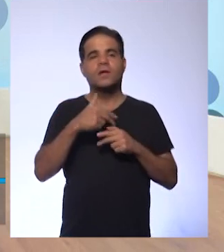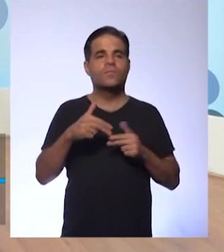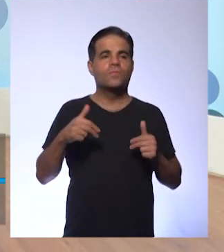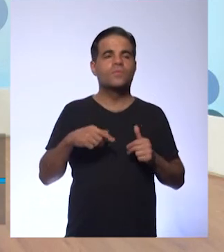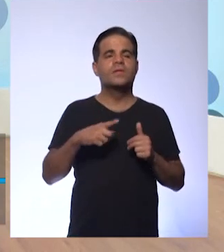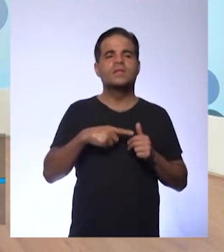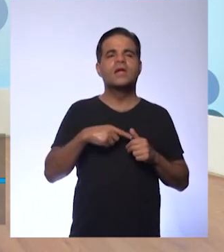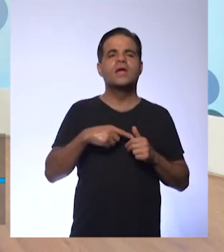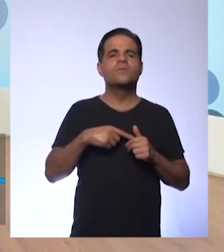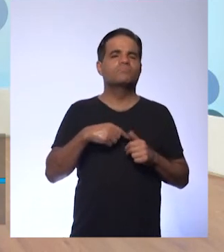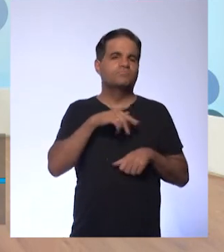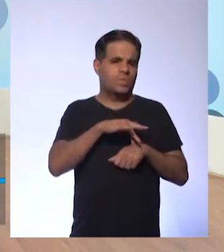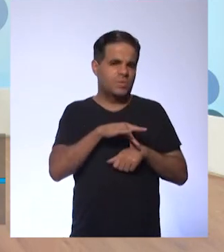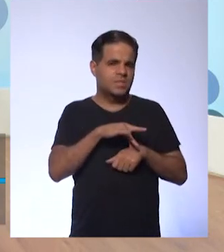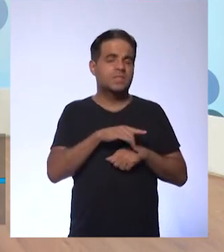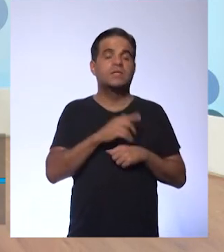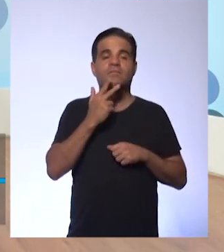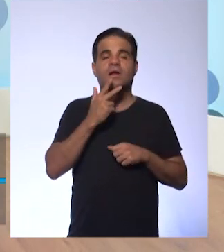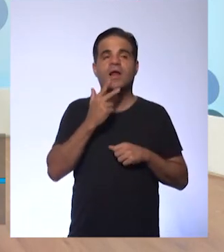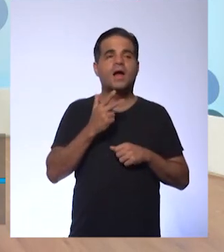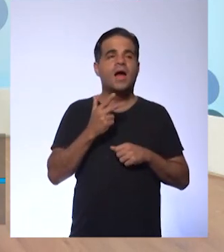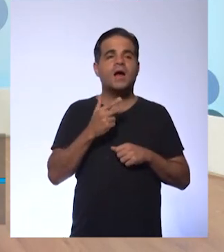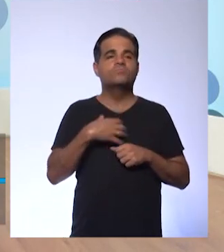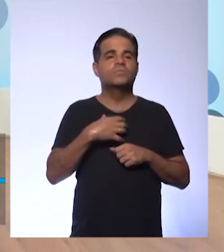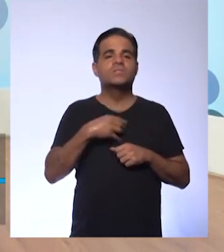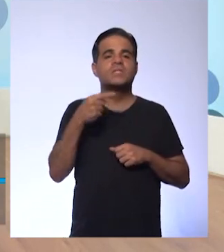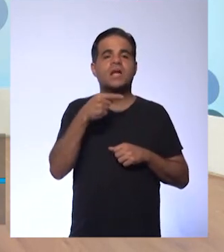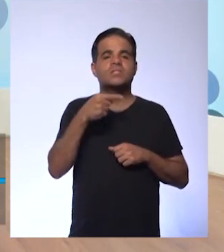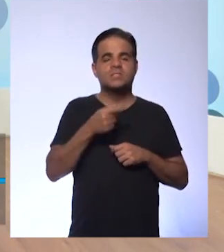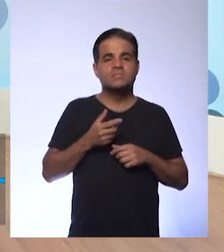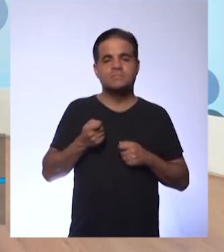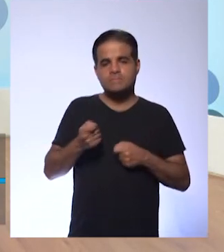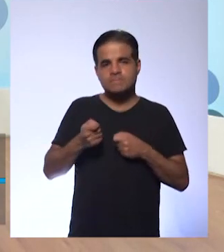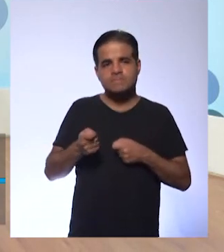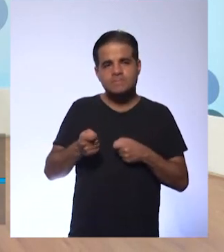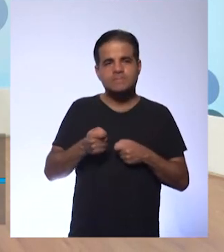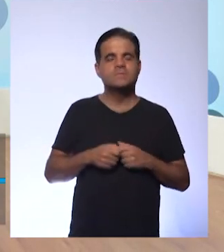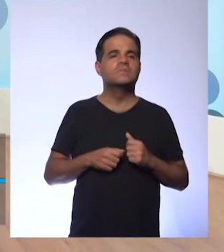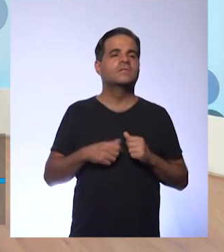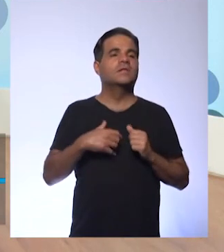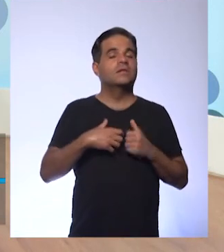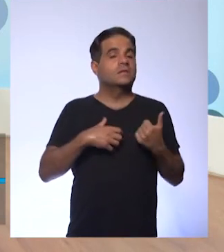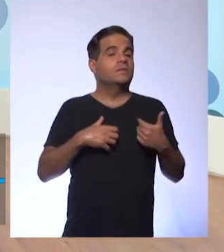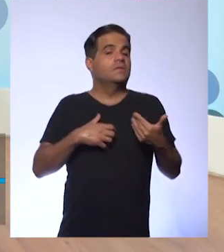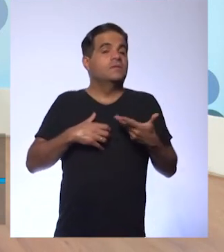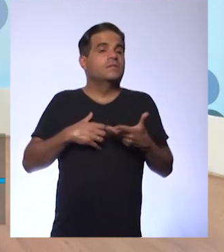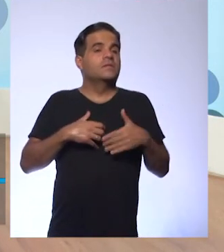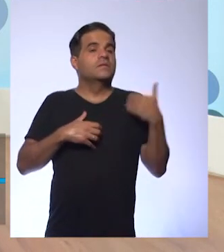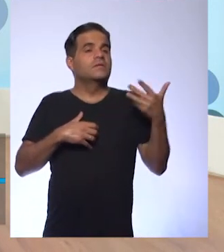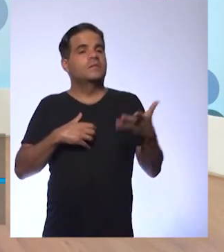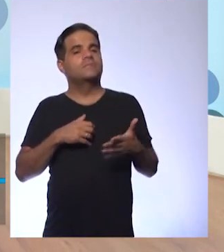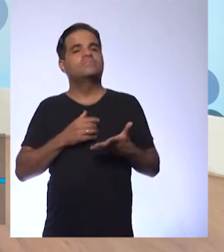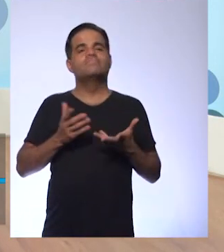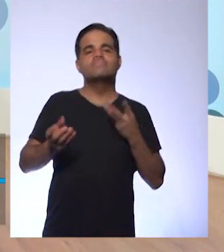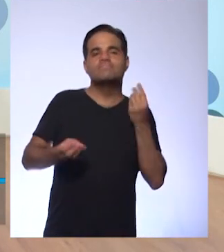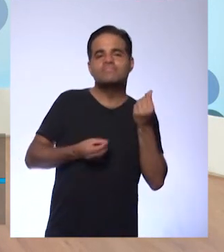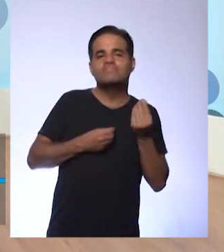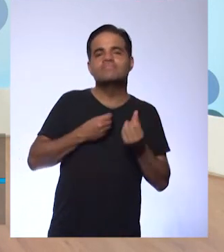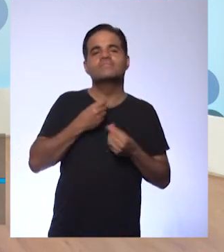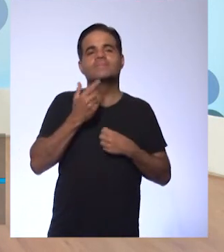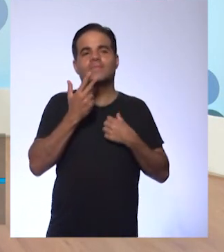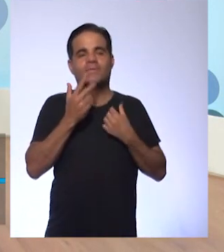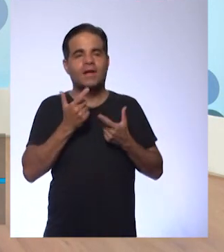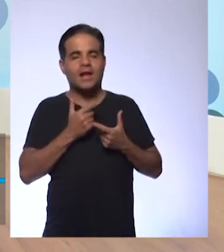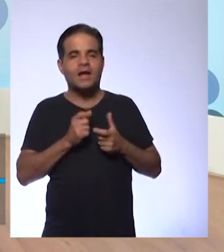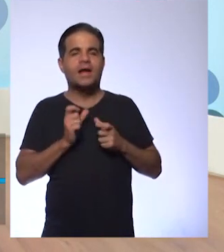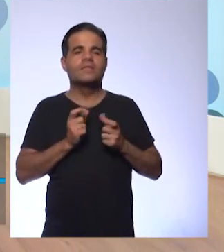cunho negativo, né? Você quer dar uma cutucada na pessoa, mas aí você vai ali e fala uma coisa querendo